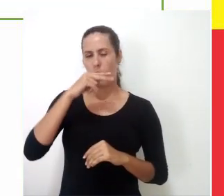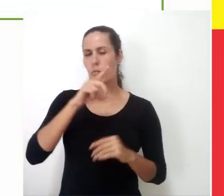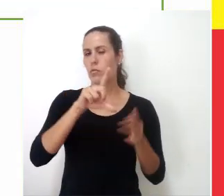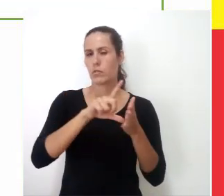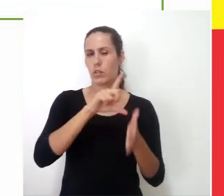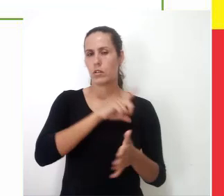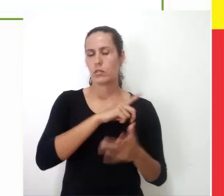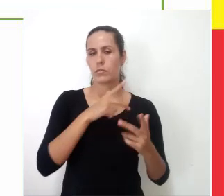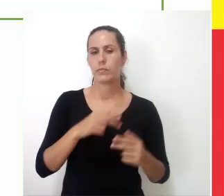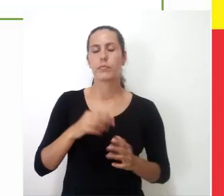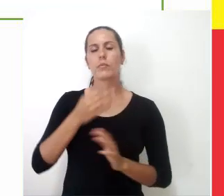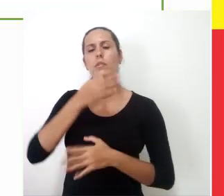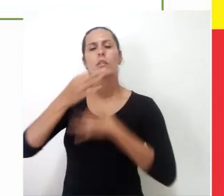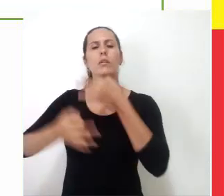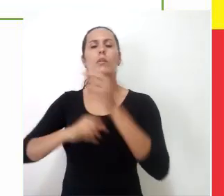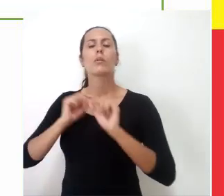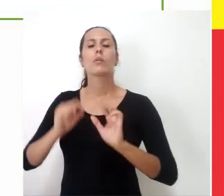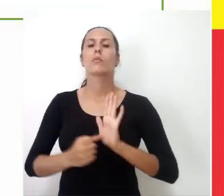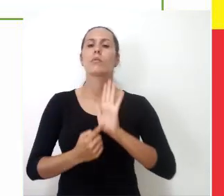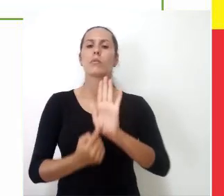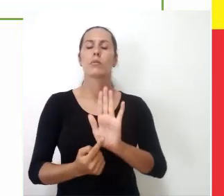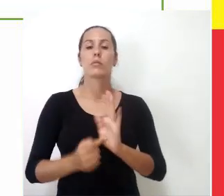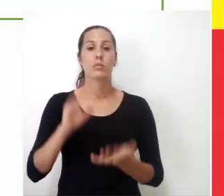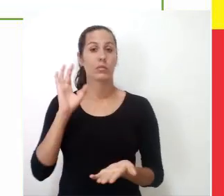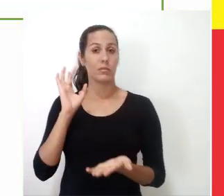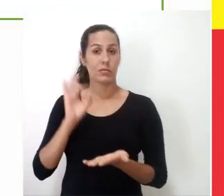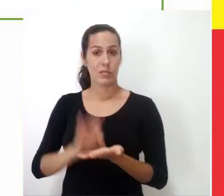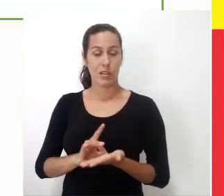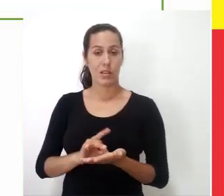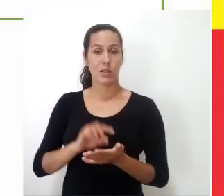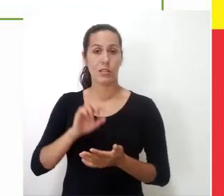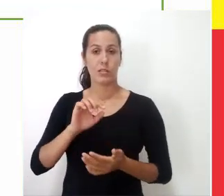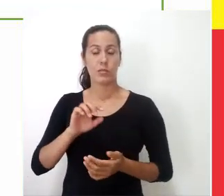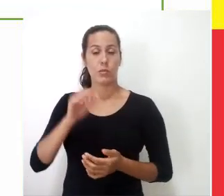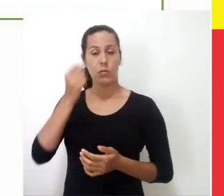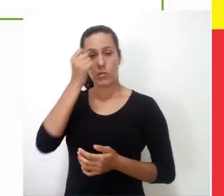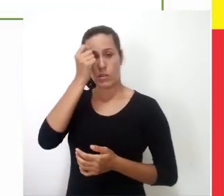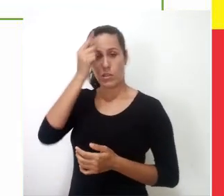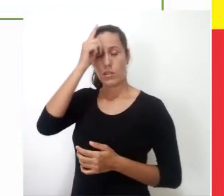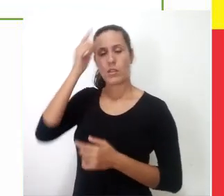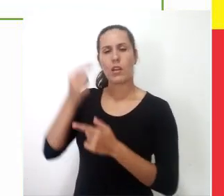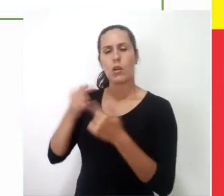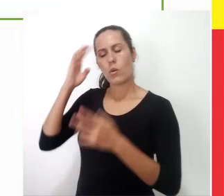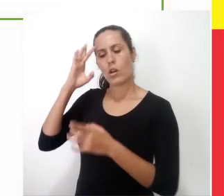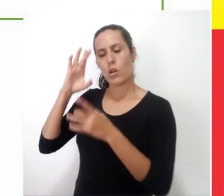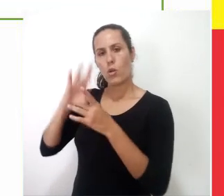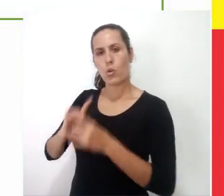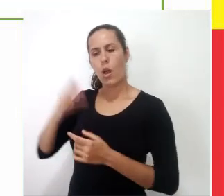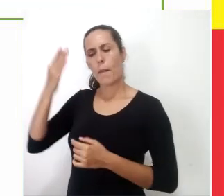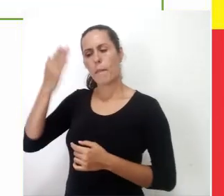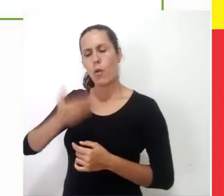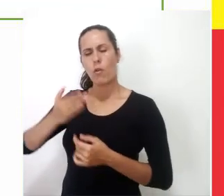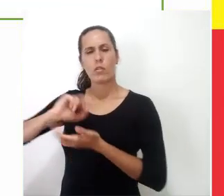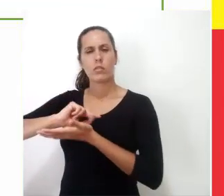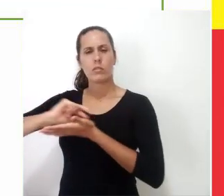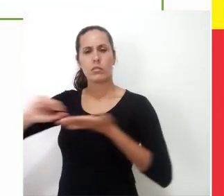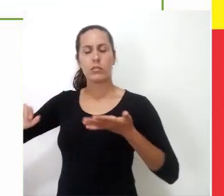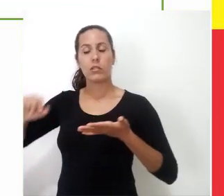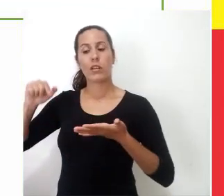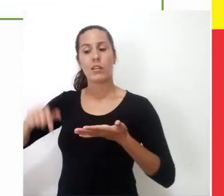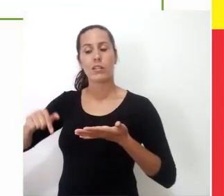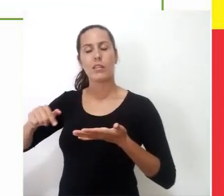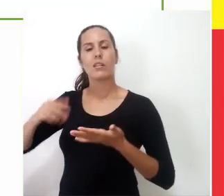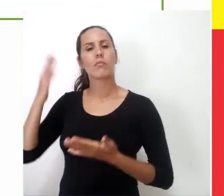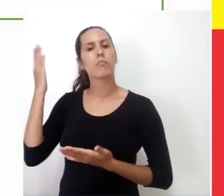dicionário eletrônico, argumentar é apresentar fatos, ideias, razões lógicas, provas,